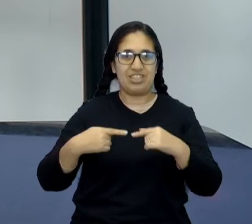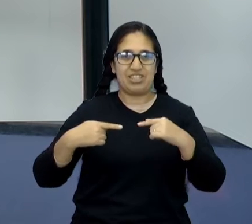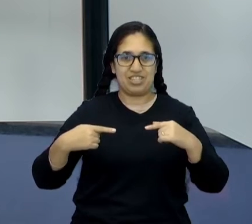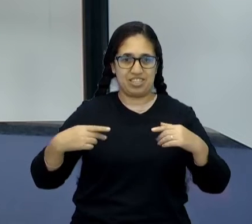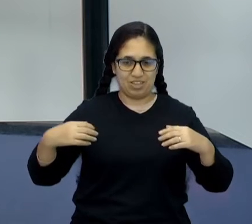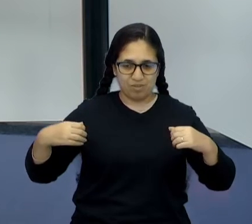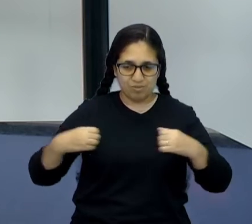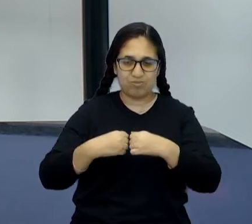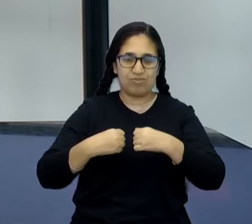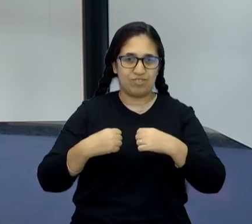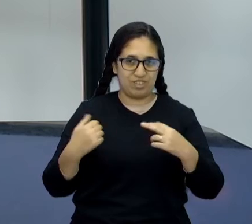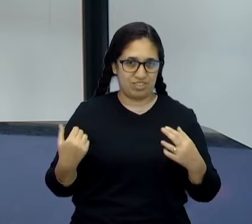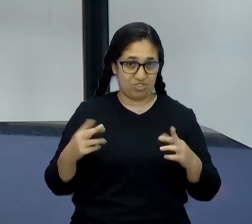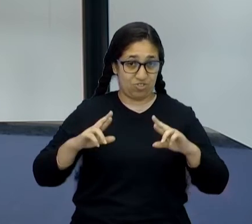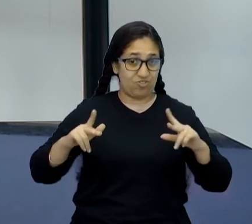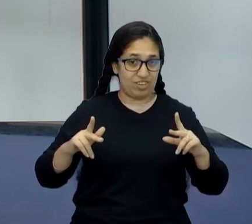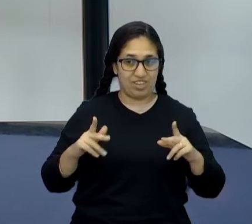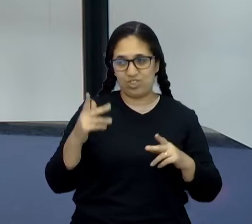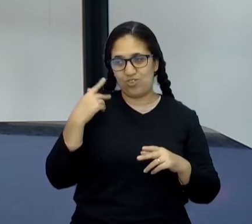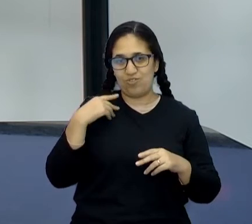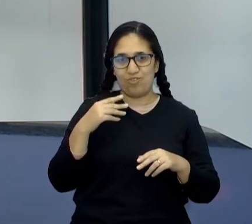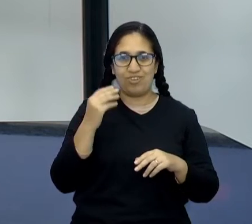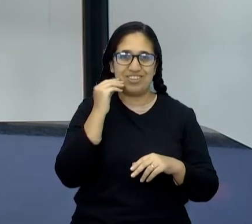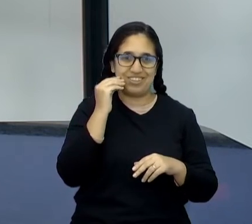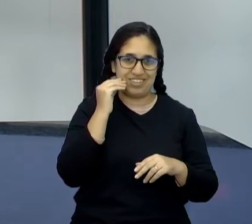um contrário do outro. Vou tentar tirar isso aqui, né?